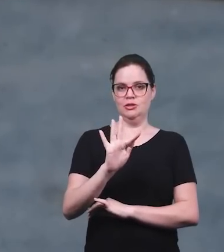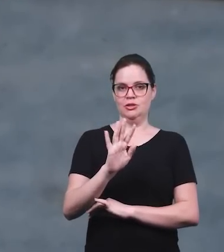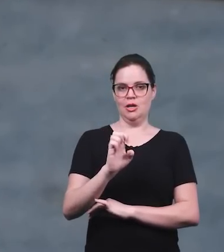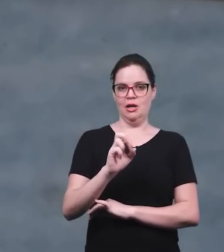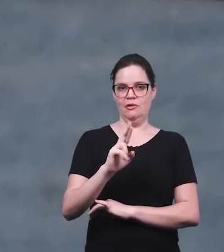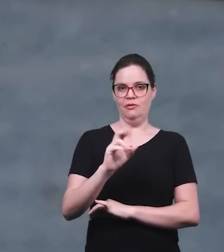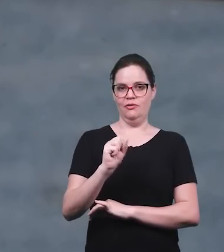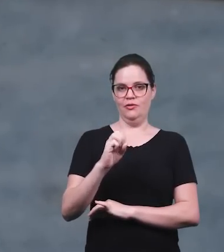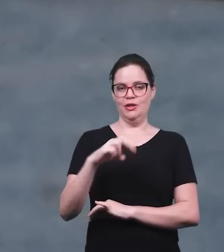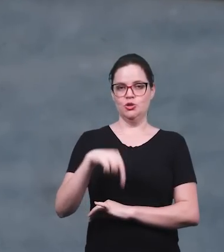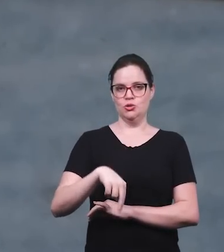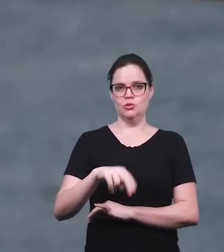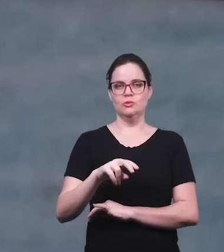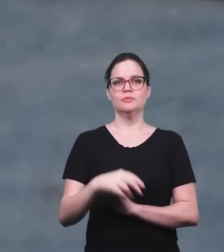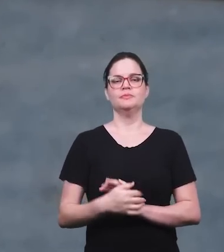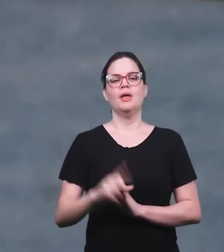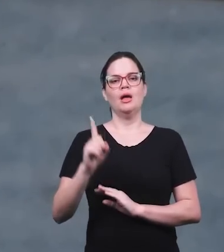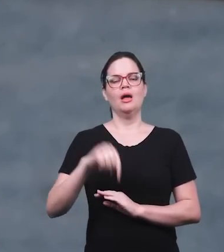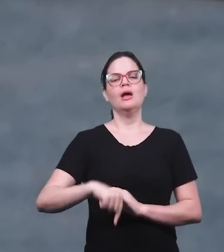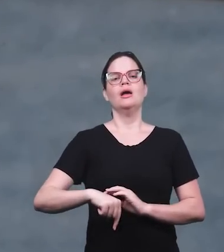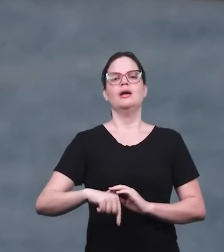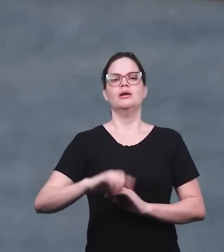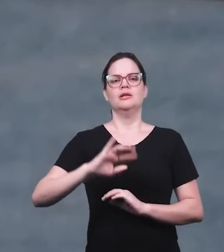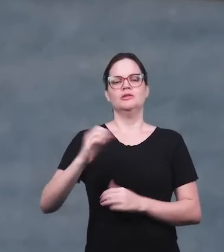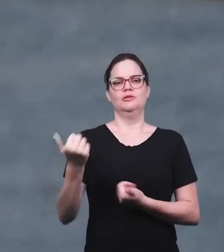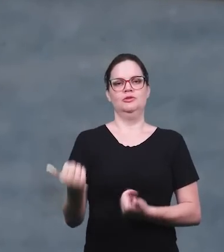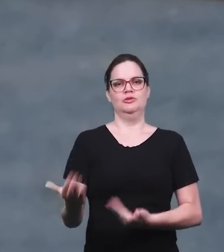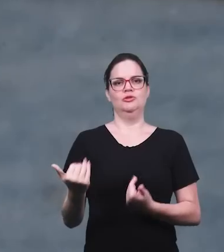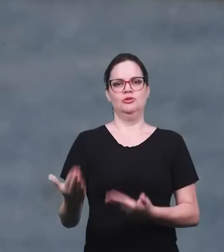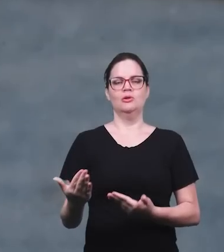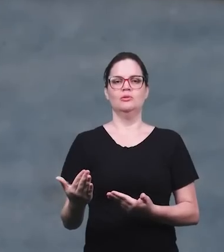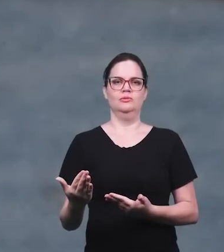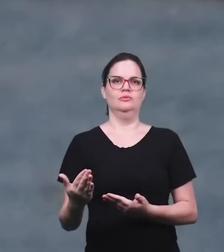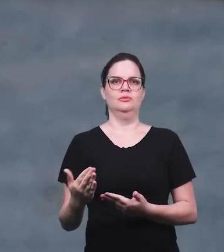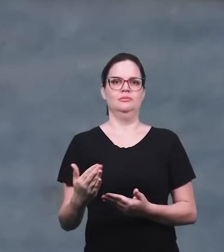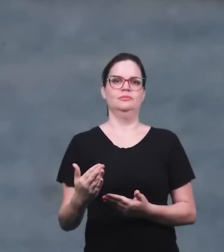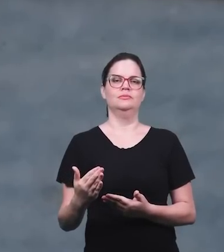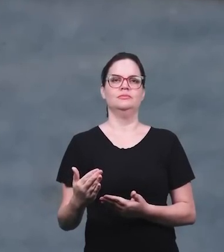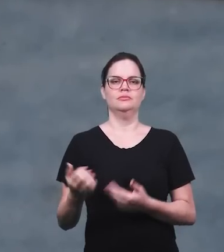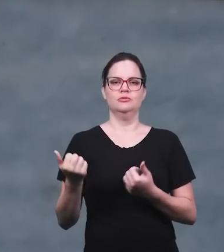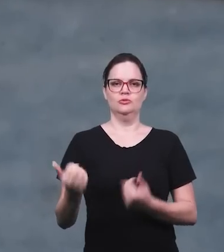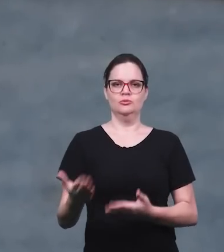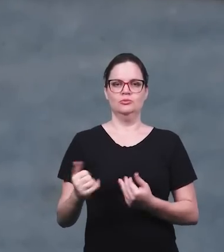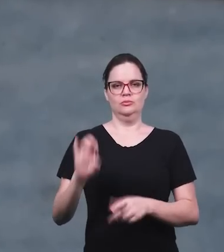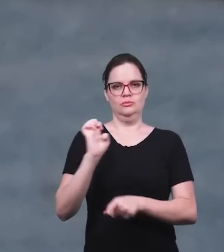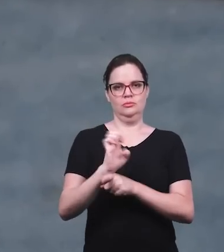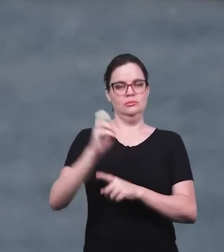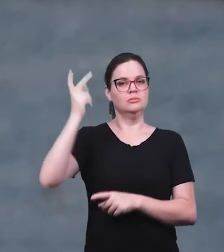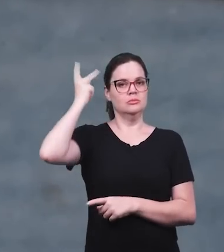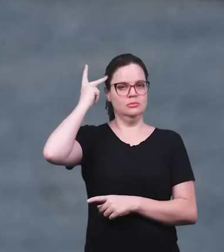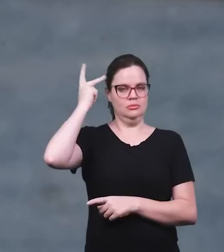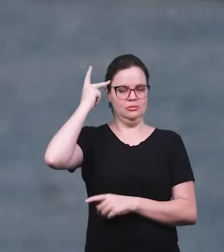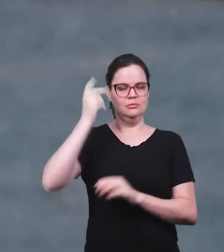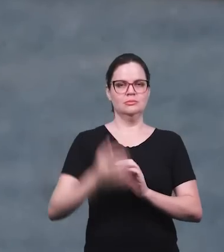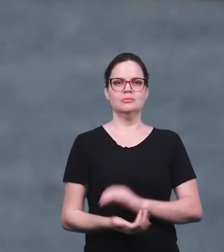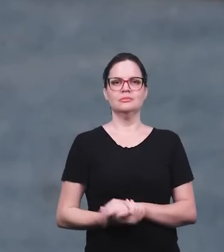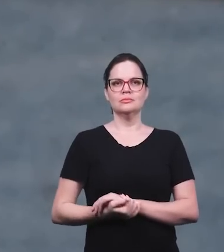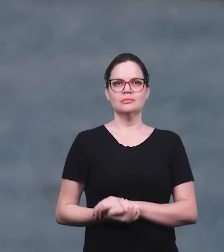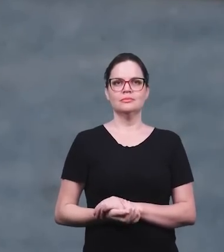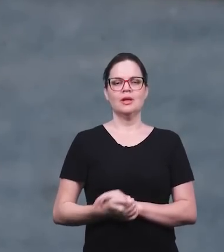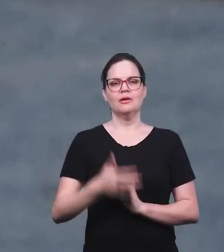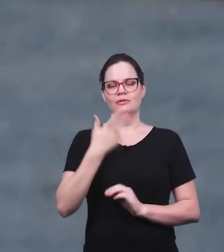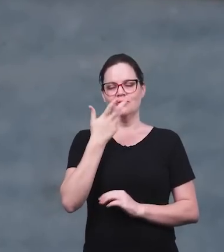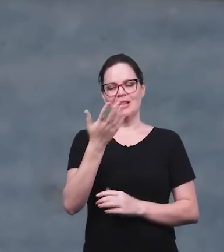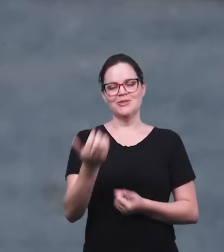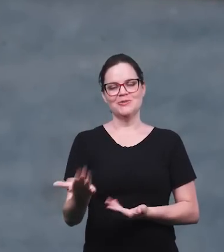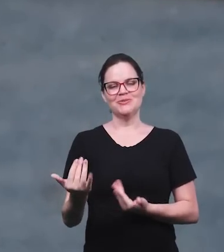que é um jovem da igreja em Tiradentes, no estado de São Paulo, na cidade capital do estado de São Paulo.